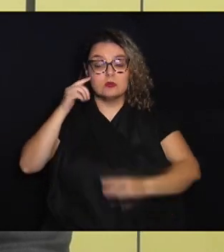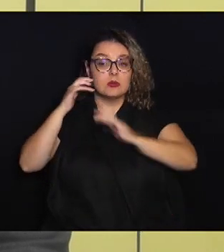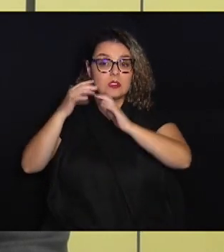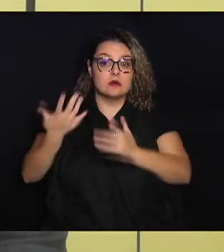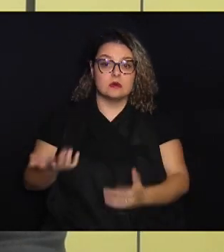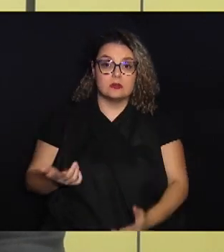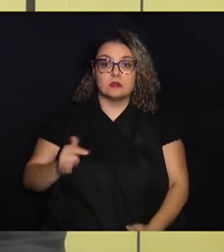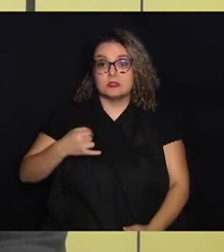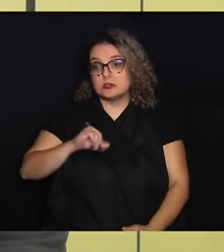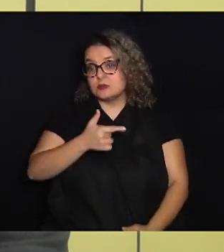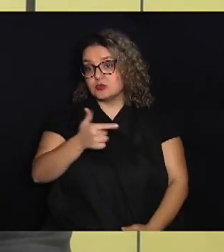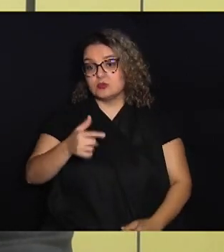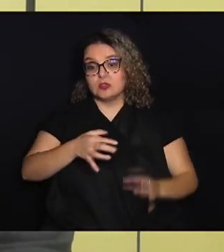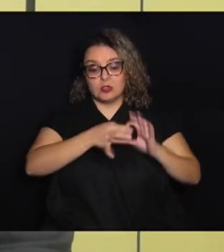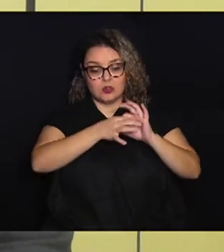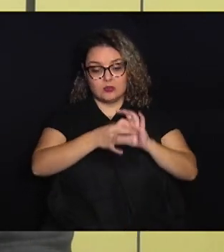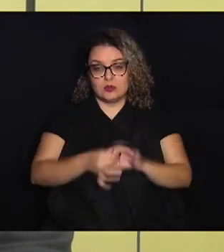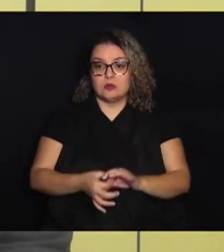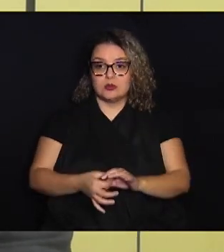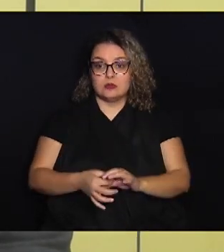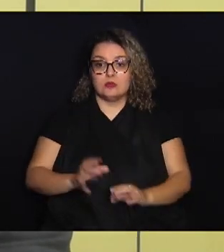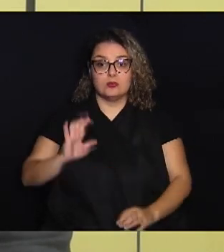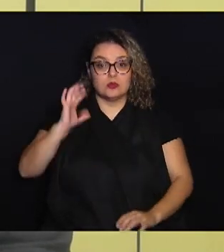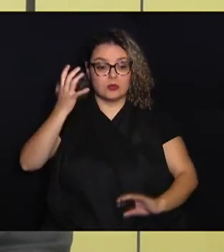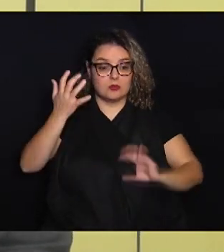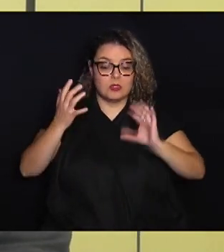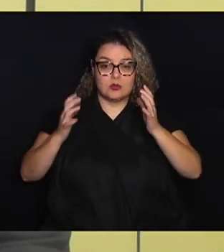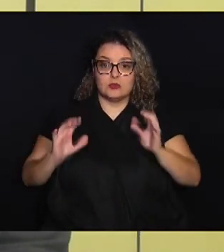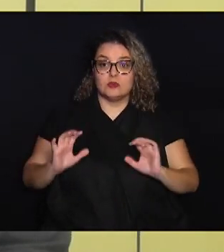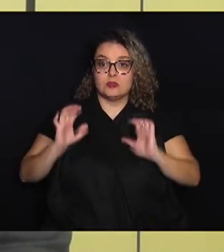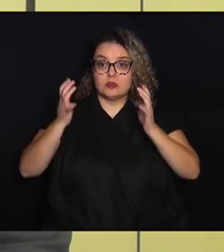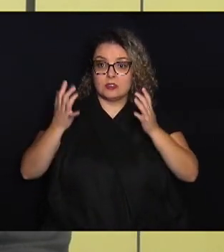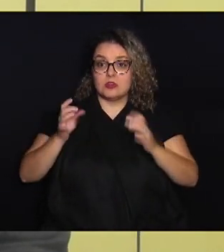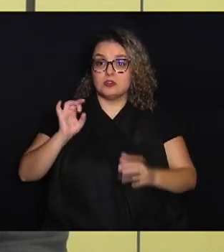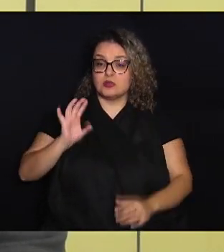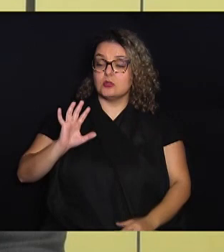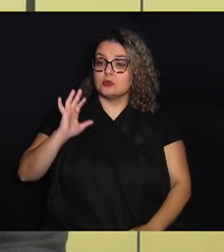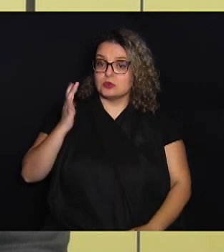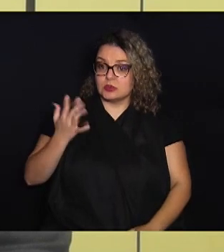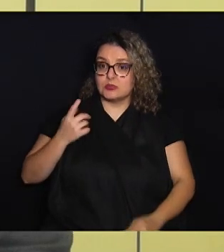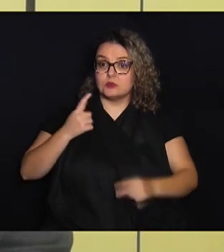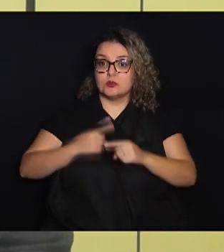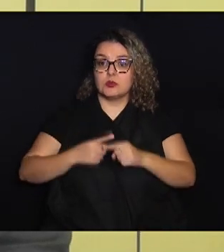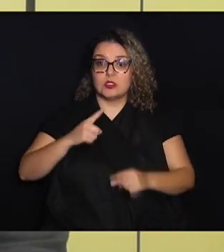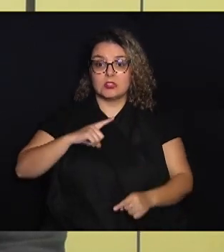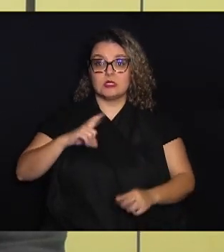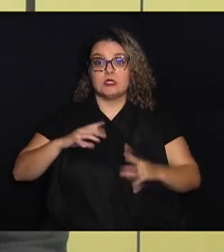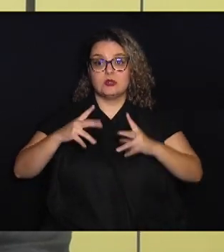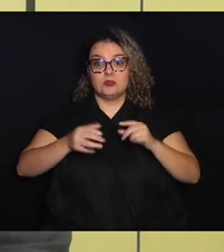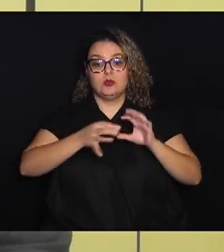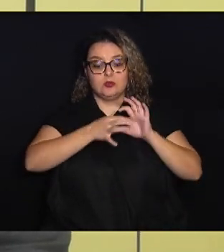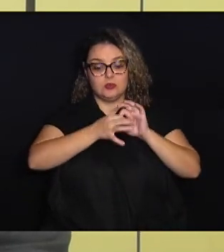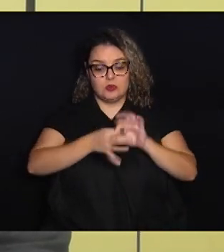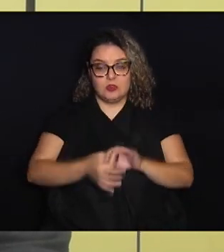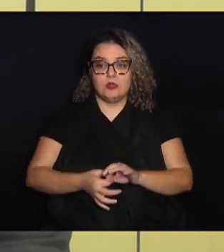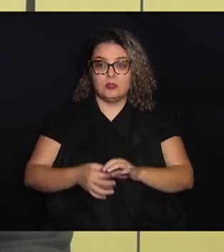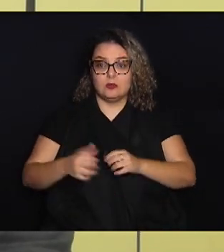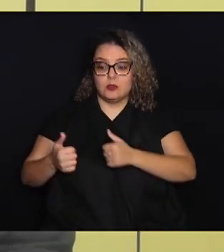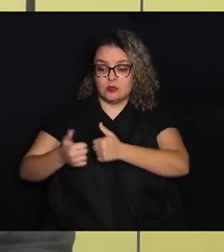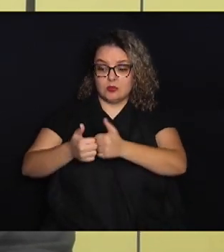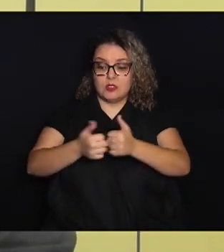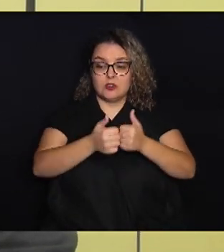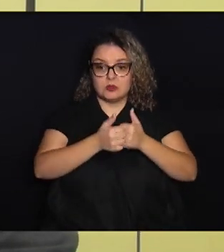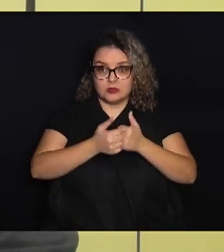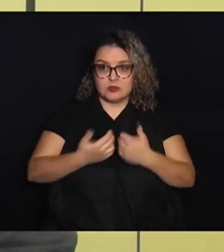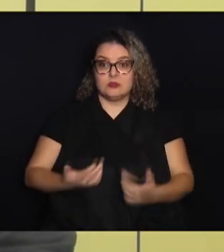sem pensar no contexto, né? Os acontecimentos, os eventos, eles só acontecem porque existe todo um contexto ali ao seu redor. Então,